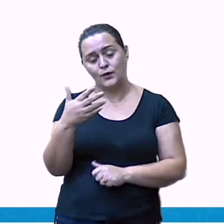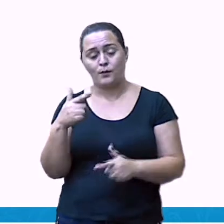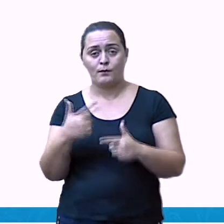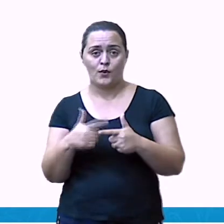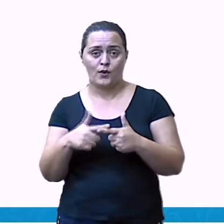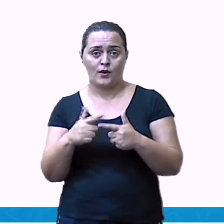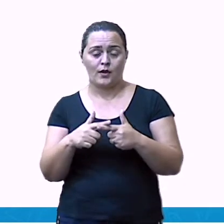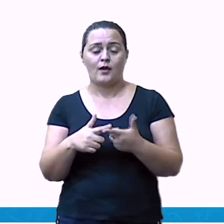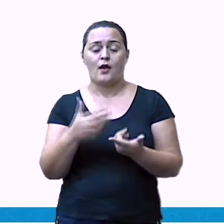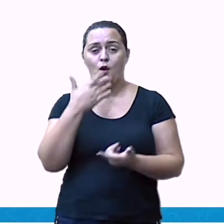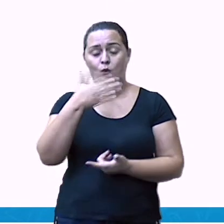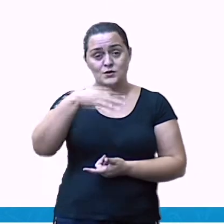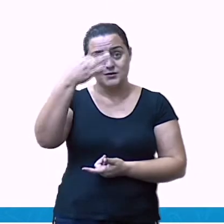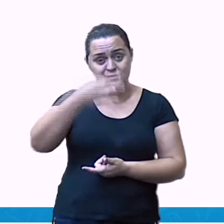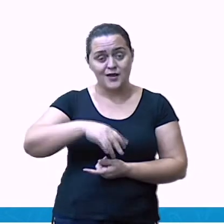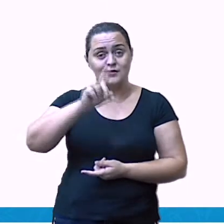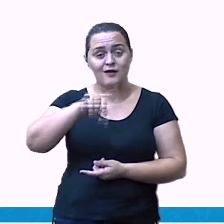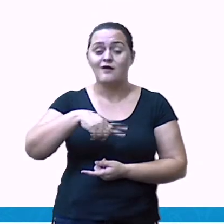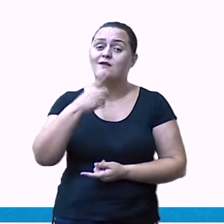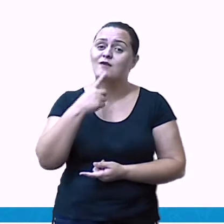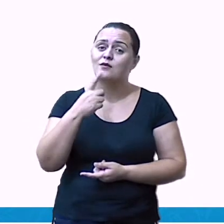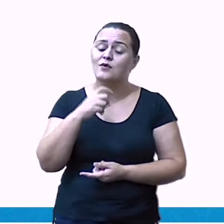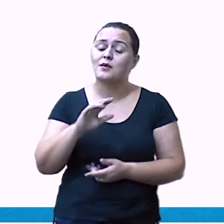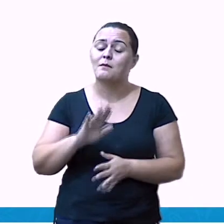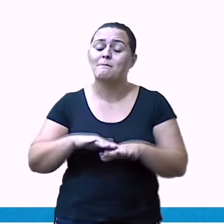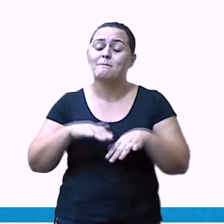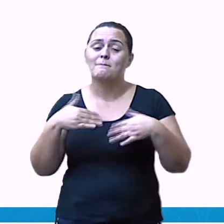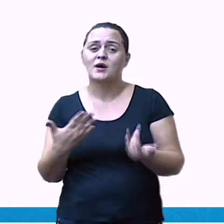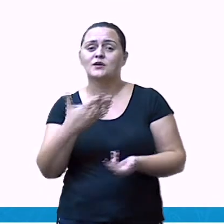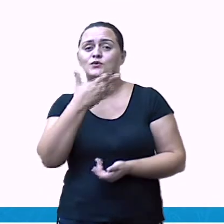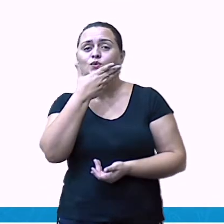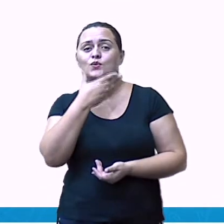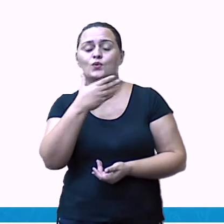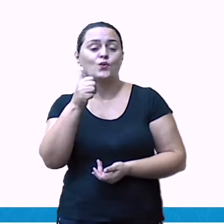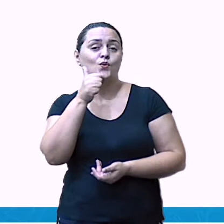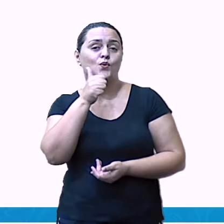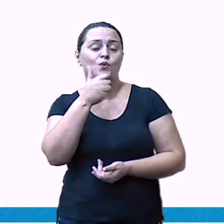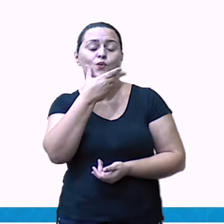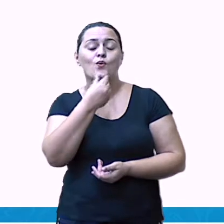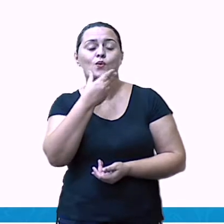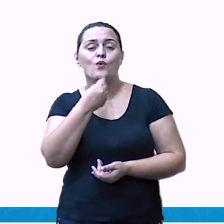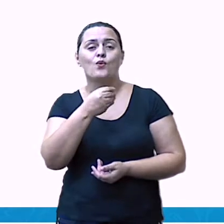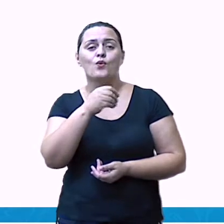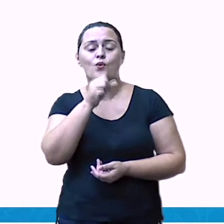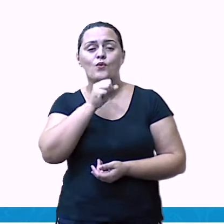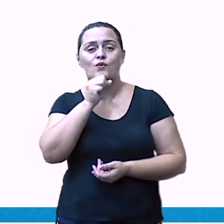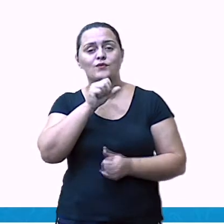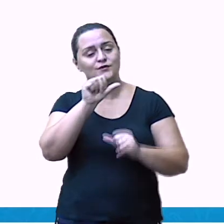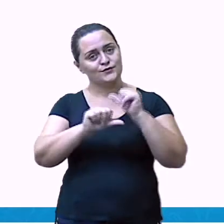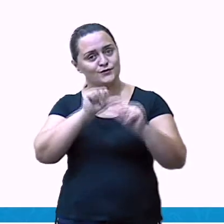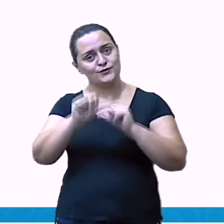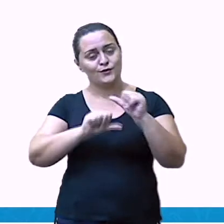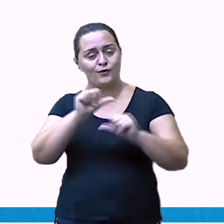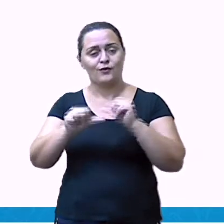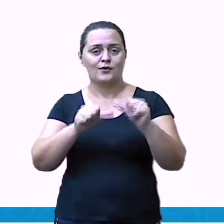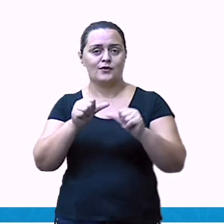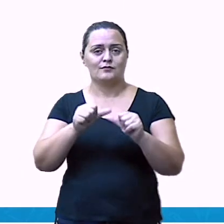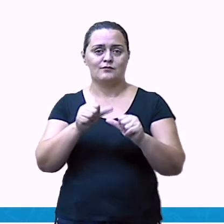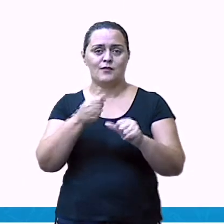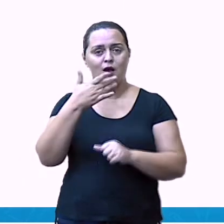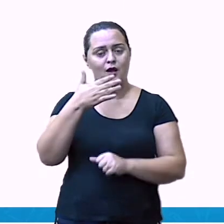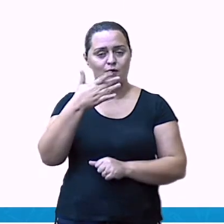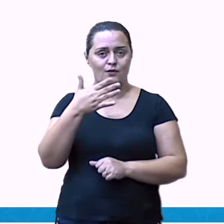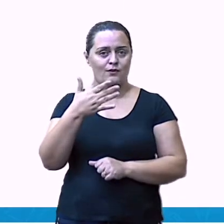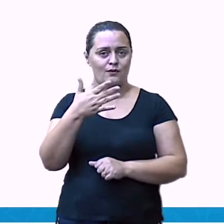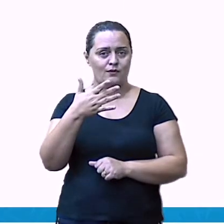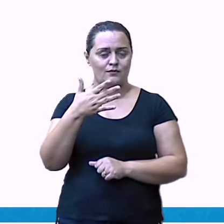ele fala amarelo, fala preto, fala verde e acaba modificando a cor original de